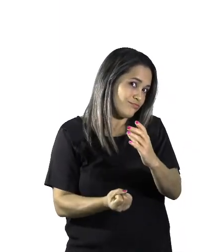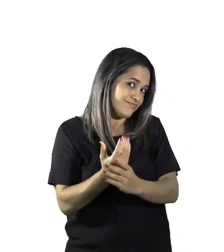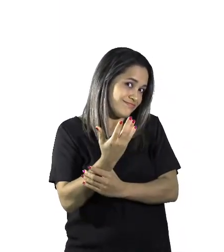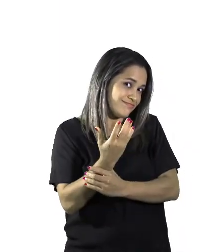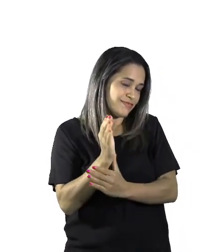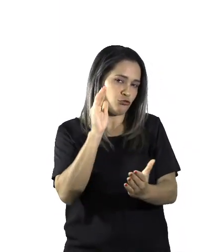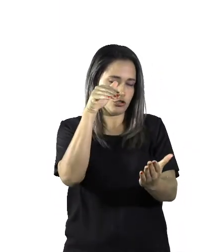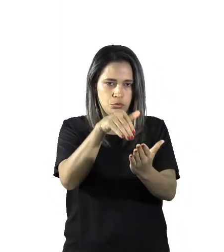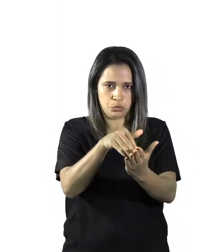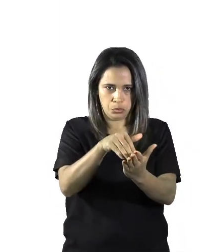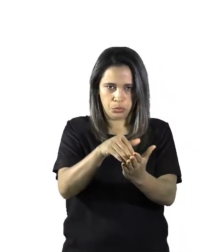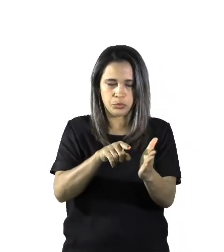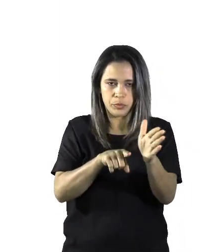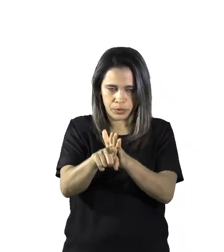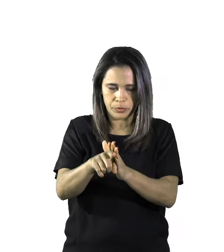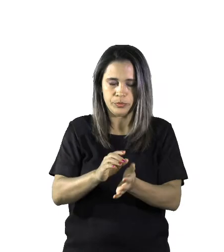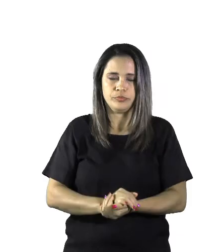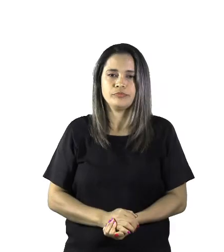última questão.